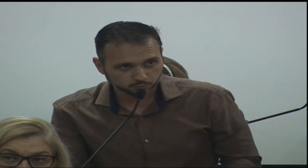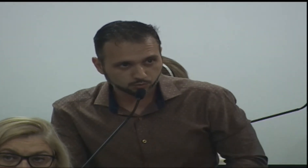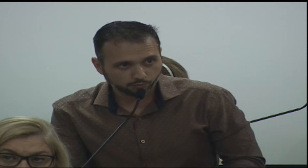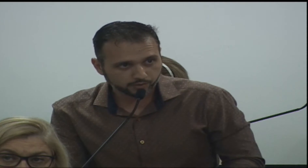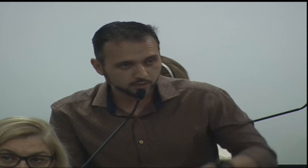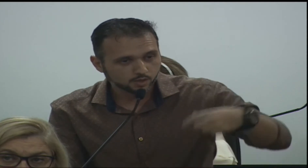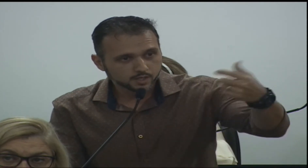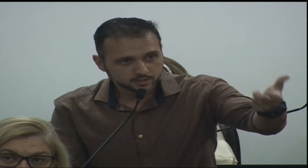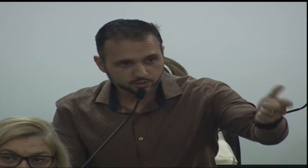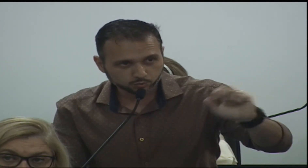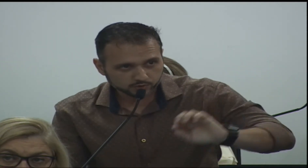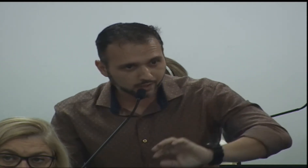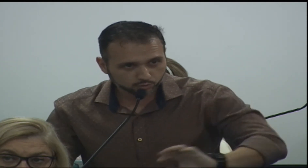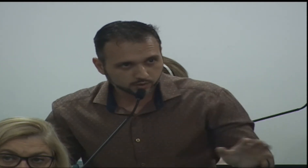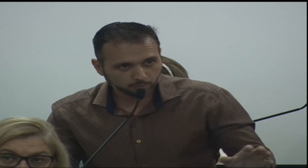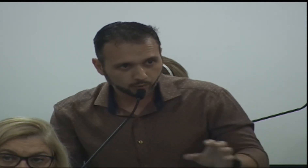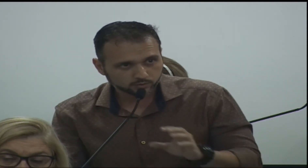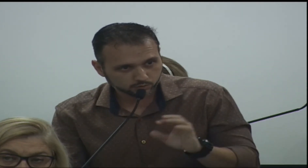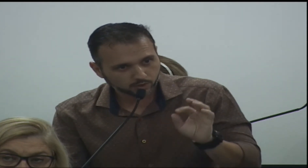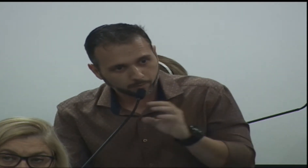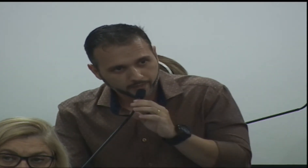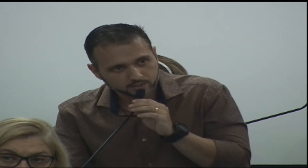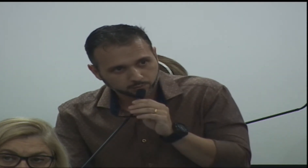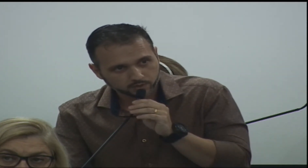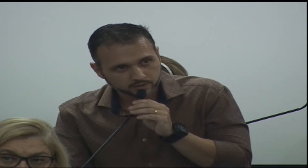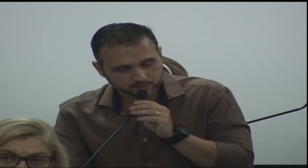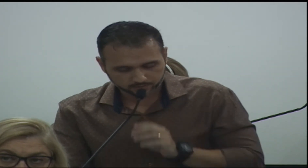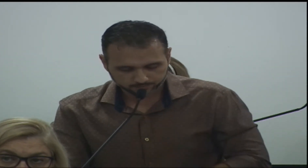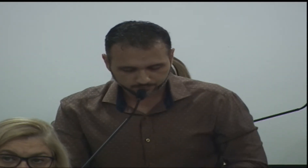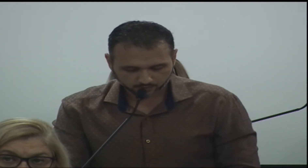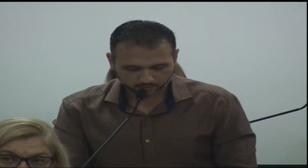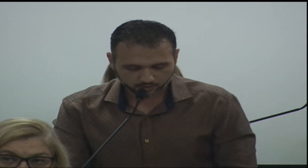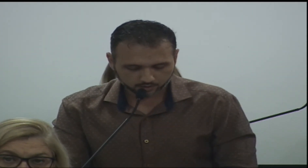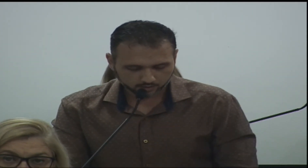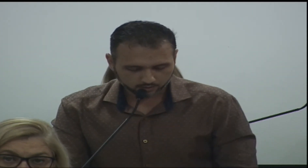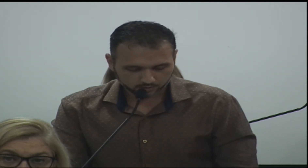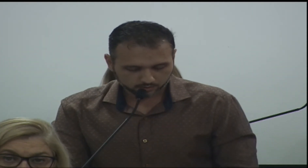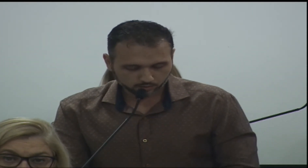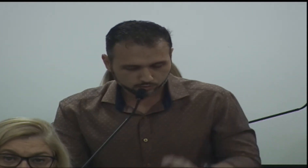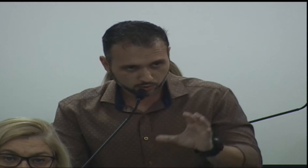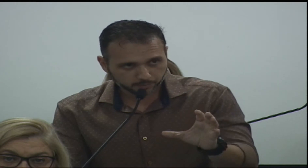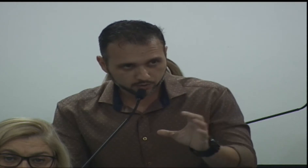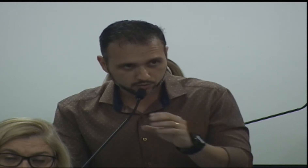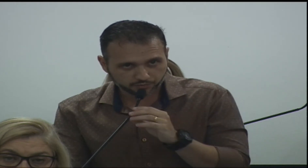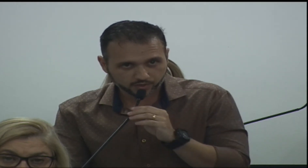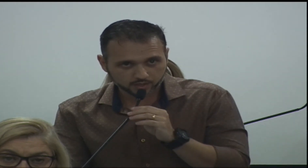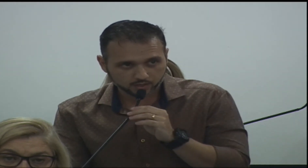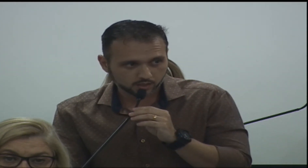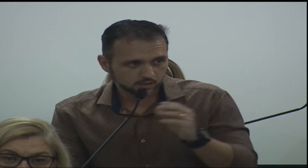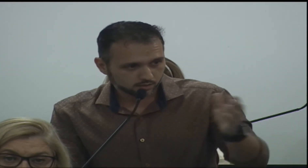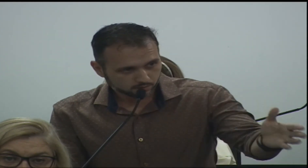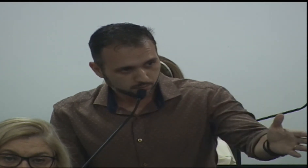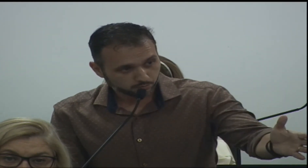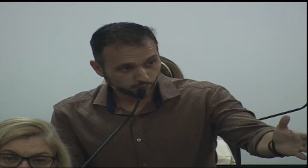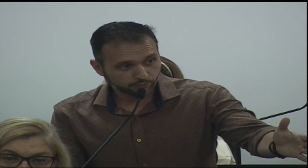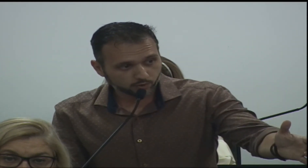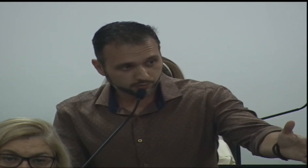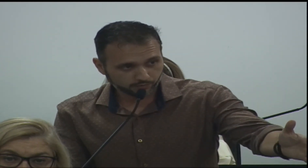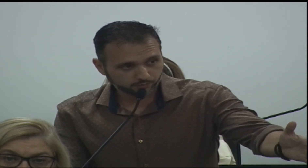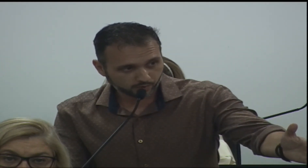isso poderá se propagar pelas ondas do rádio, pelas mídias sociais. Você entendeu? Eu não acho